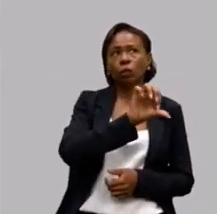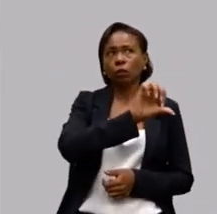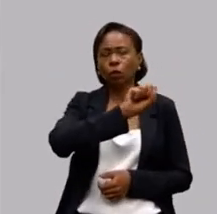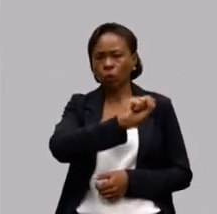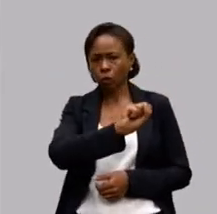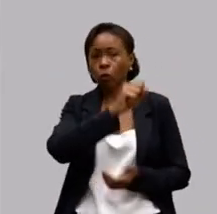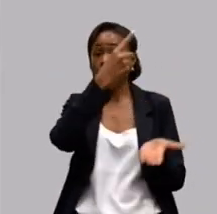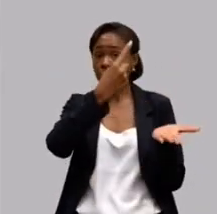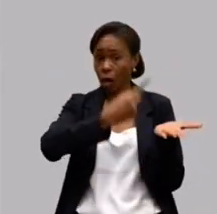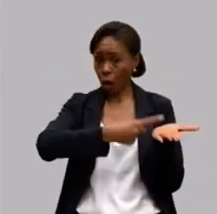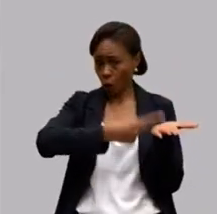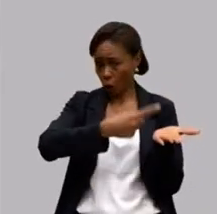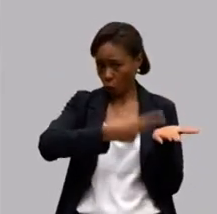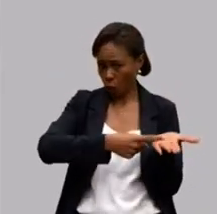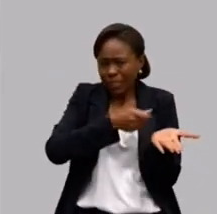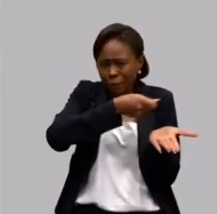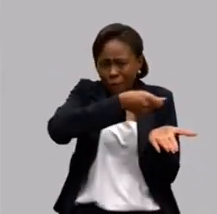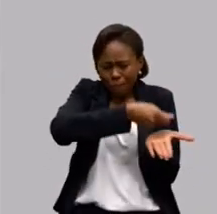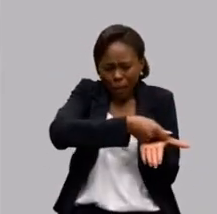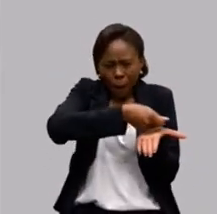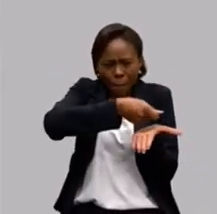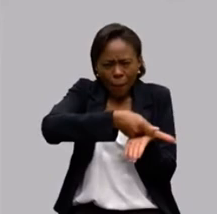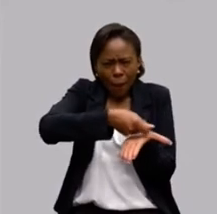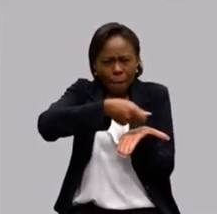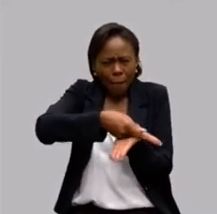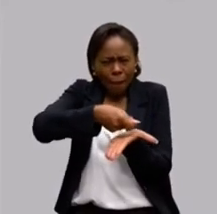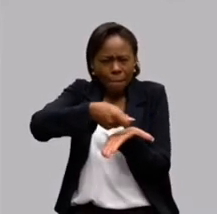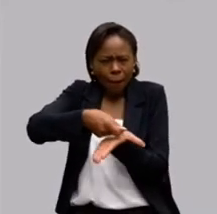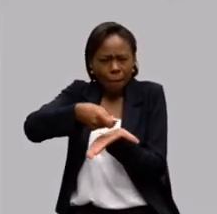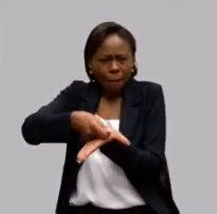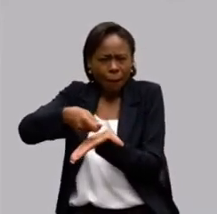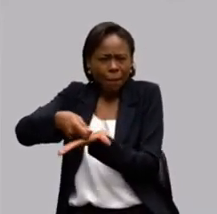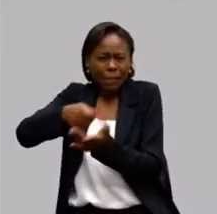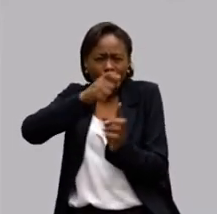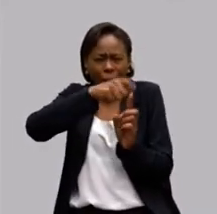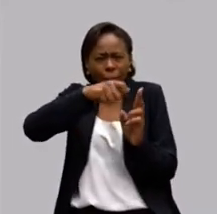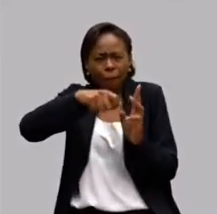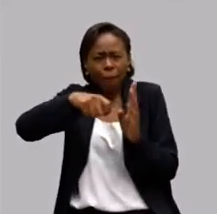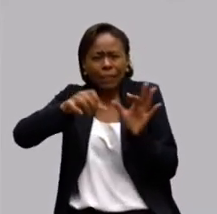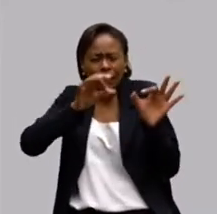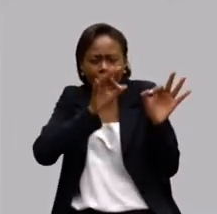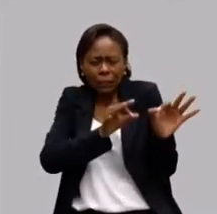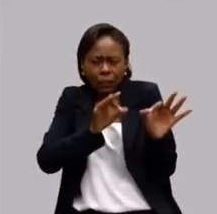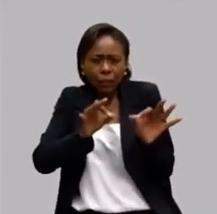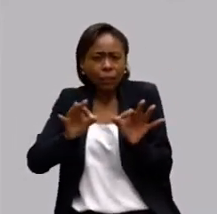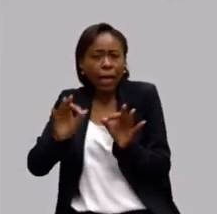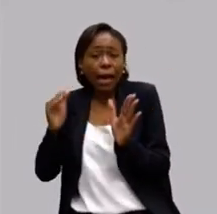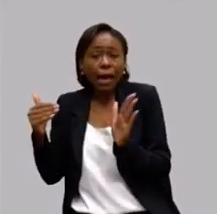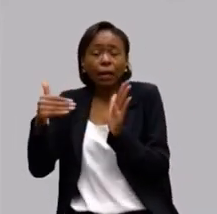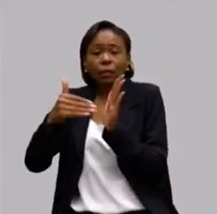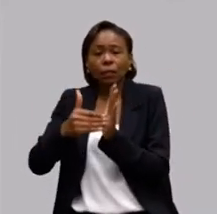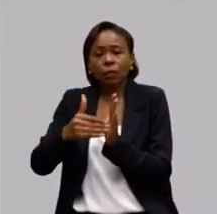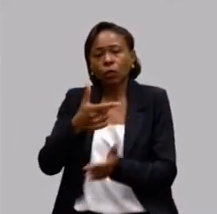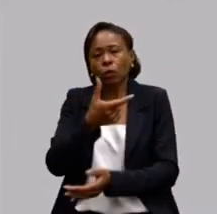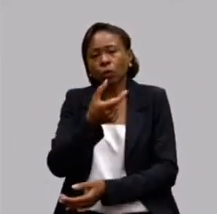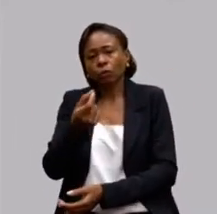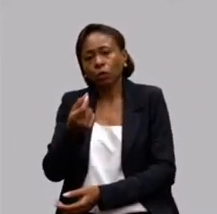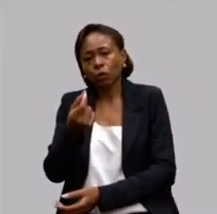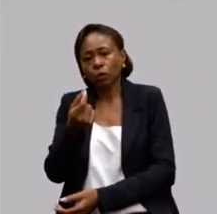pagamos rigorosamente as prestações mensais da dívida até o ano